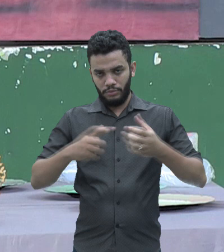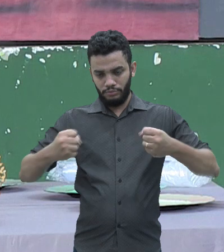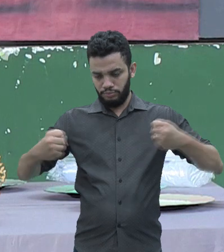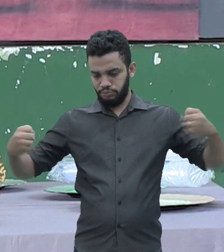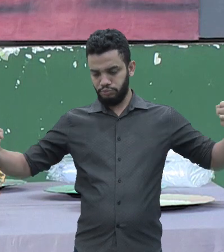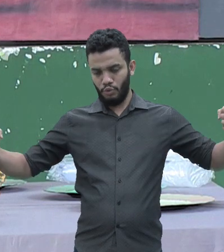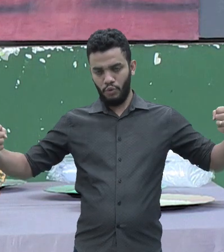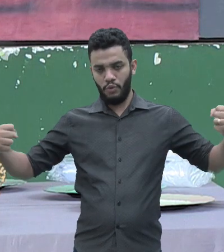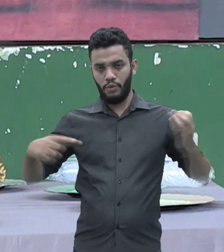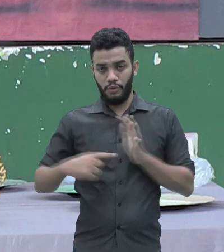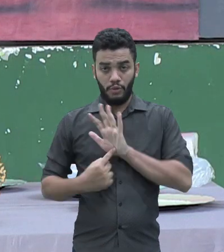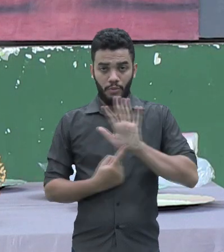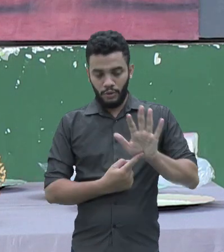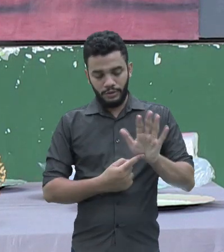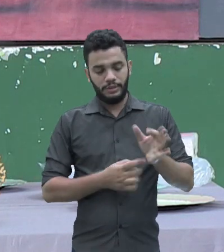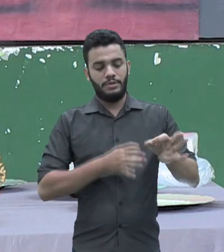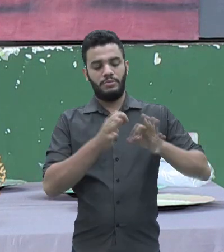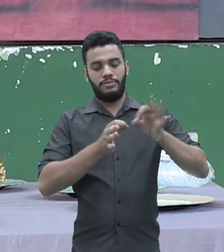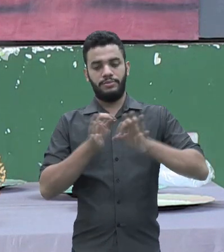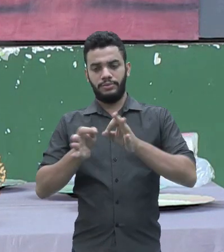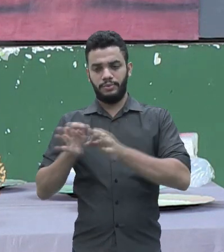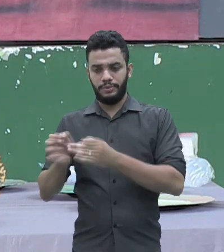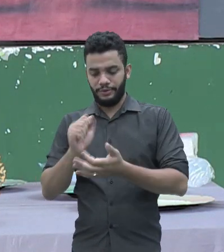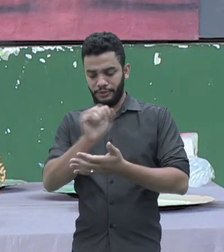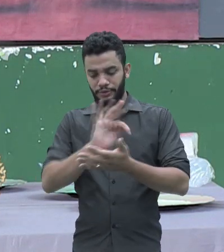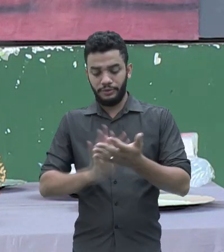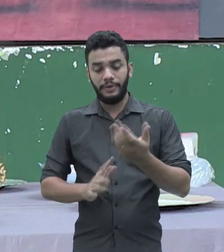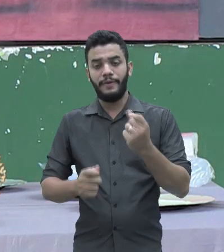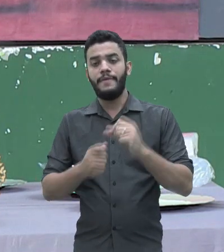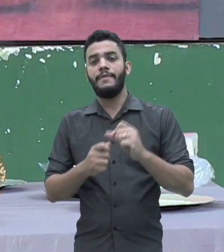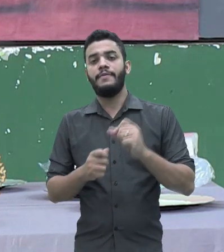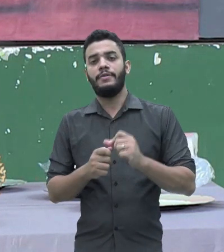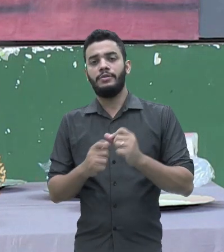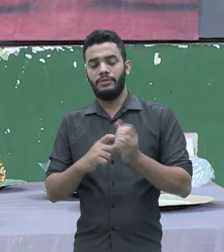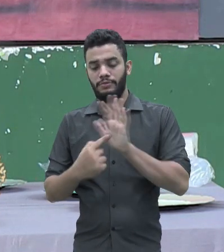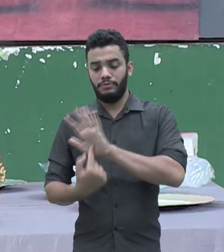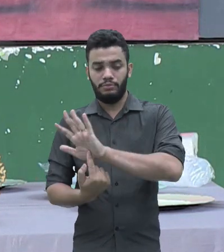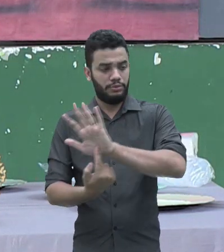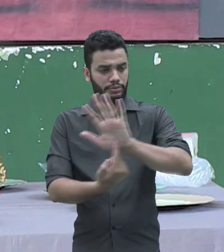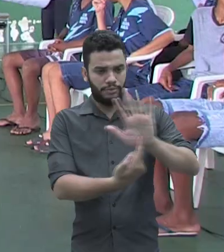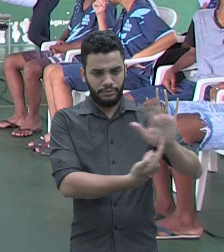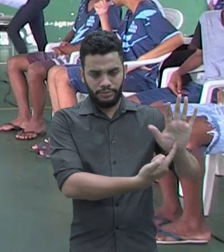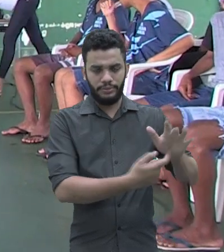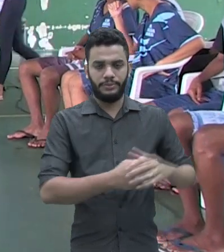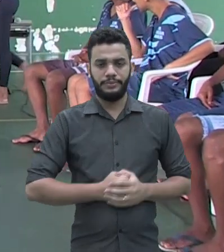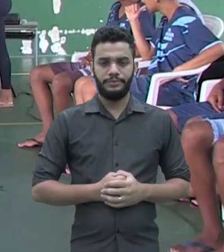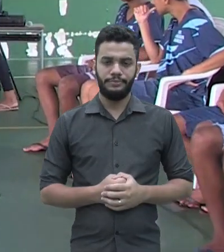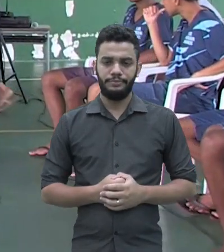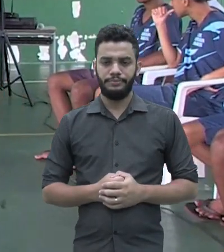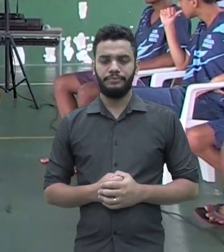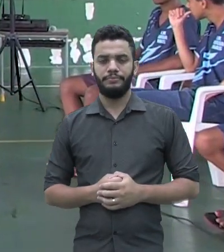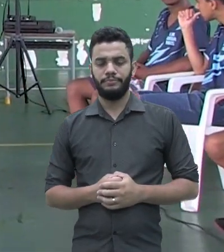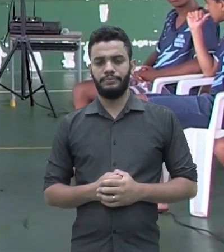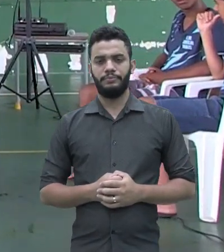esses cartazes para estar apresentando para o grupão aqui, por gentileza.